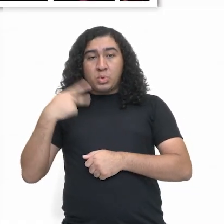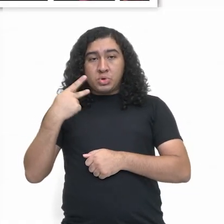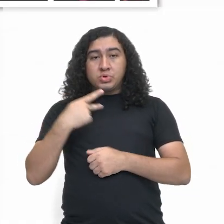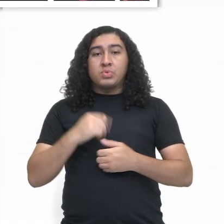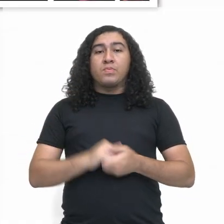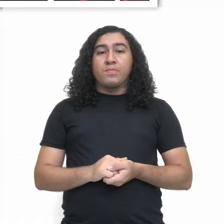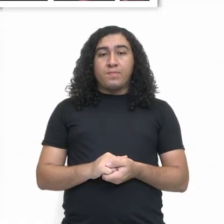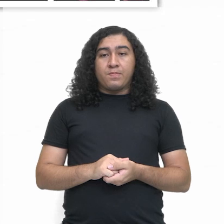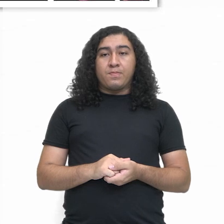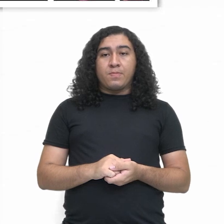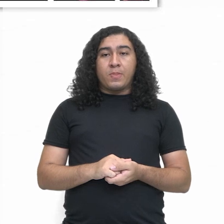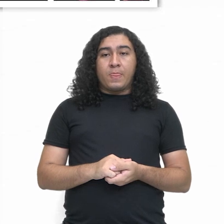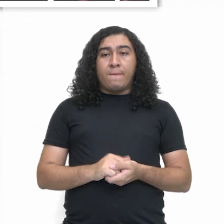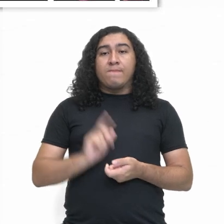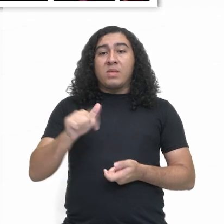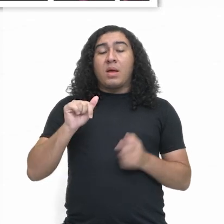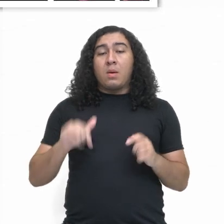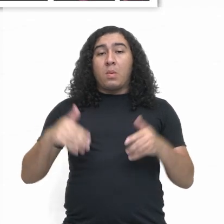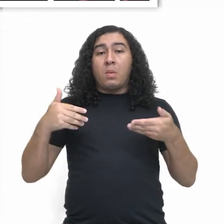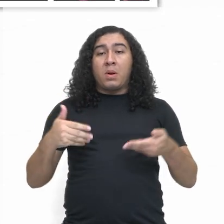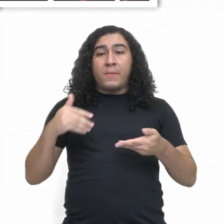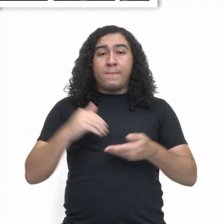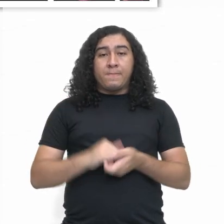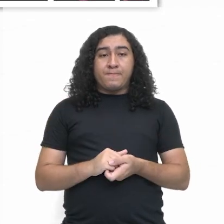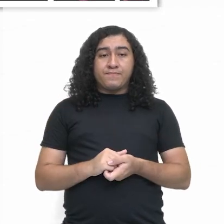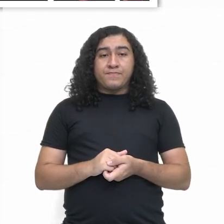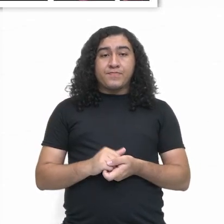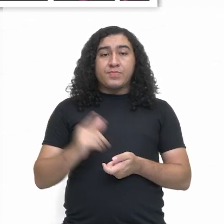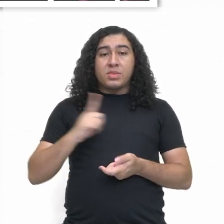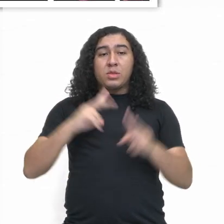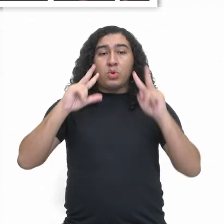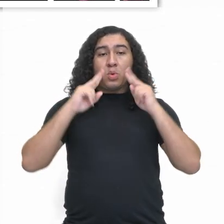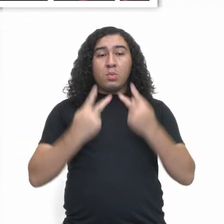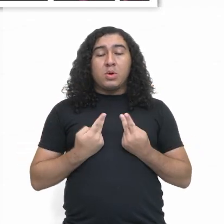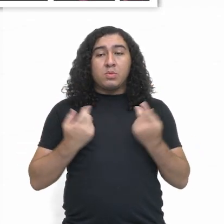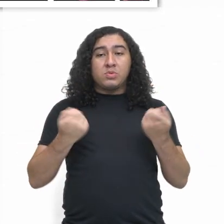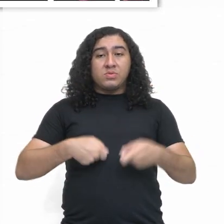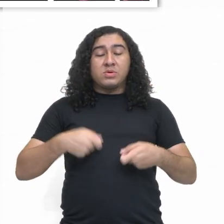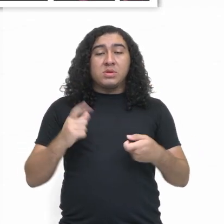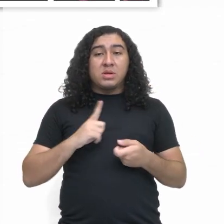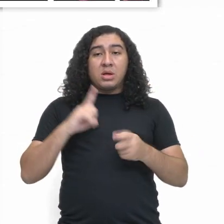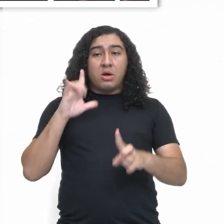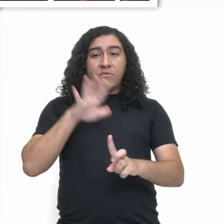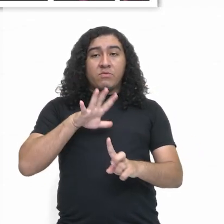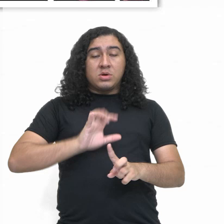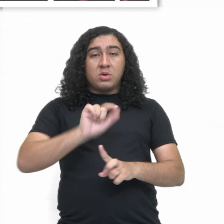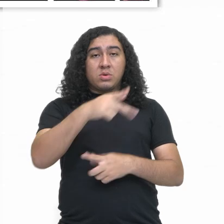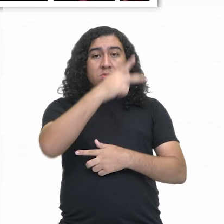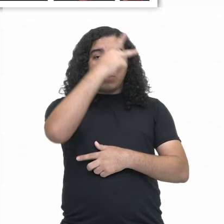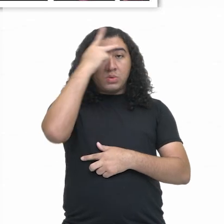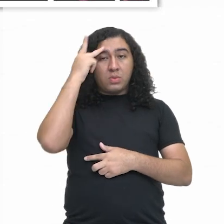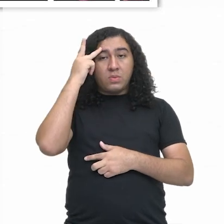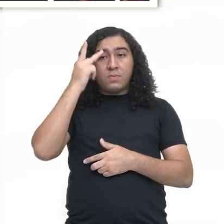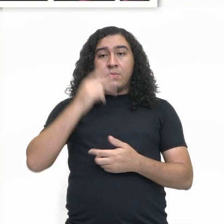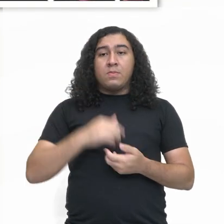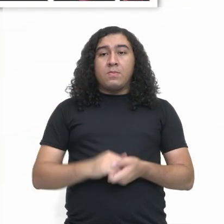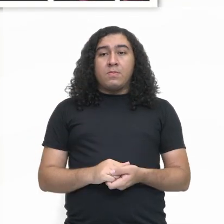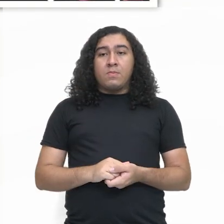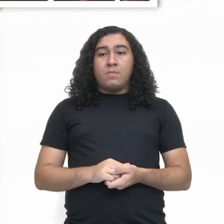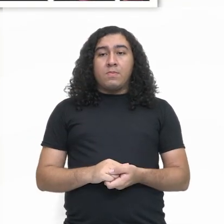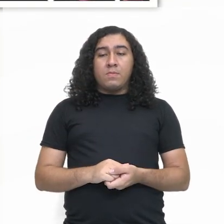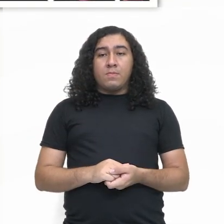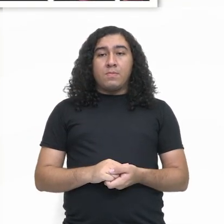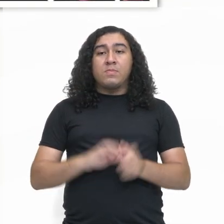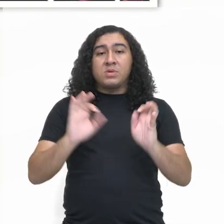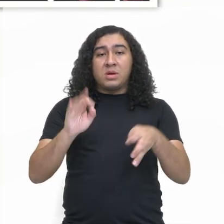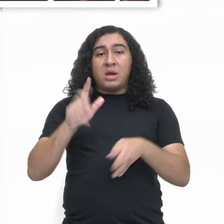né? O poder político é aquele poder que um homem pode exercer sobre outros, tá? Essa é a